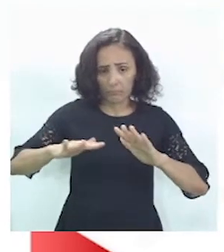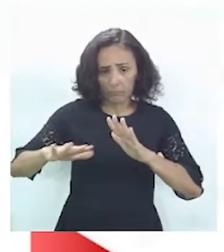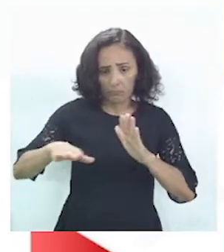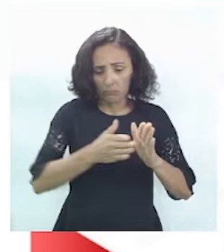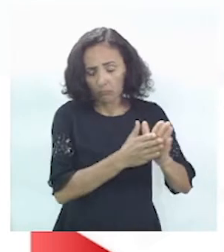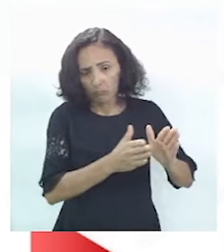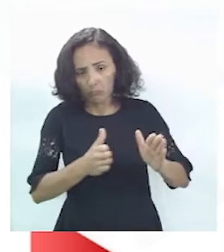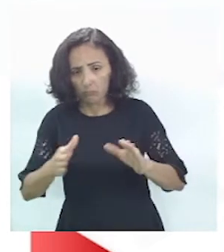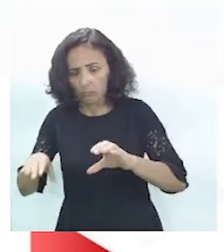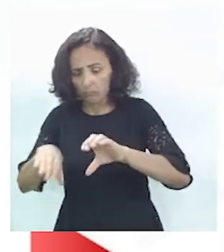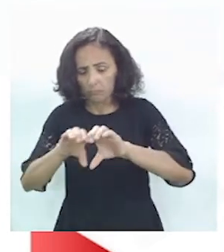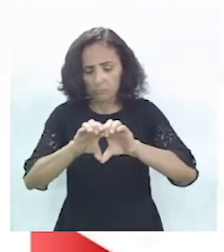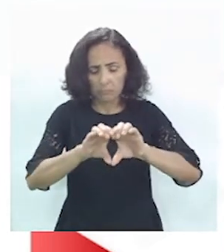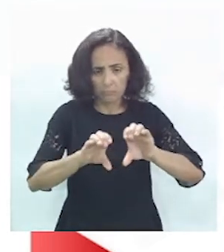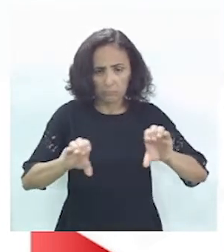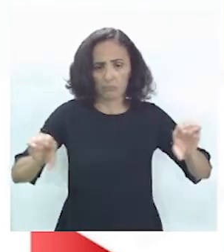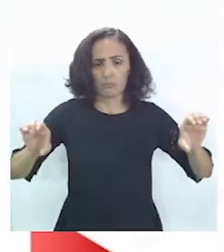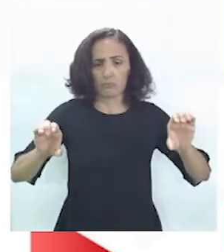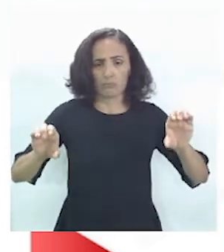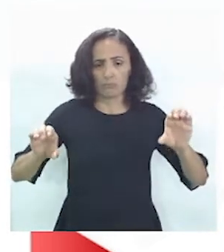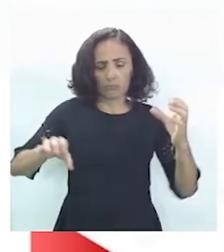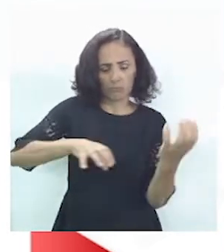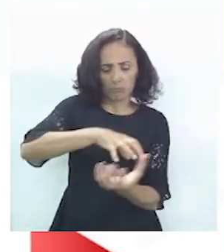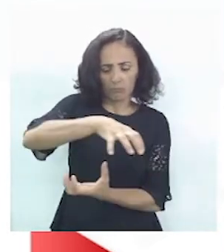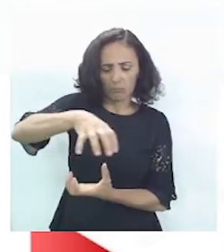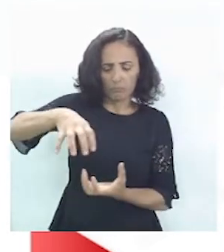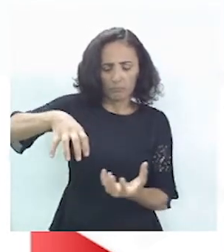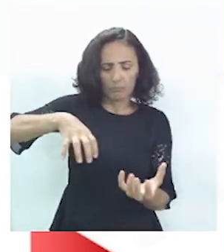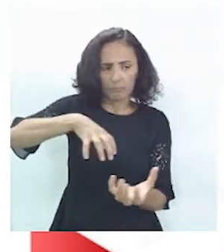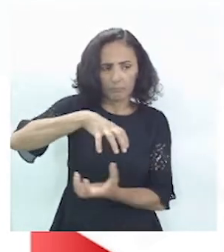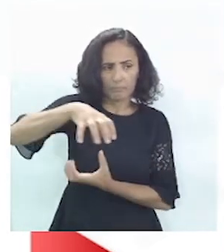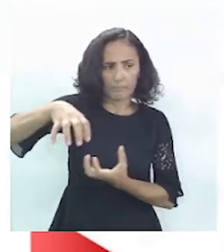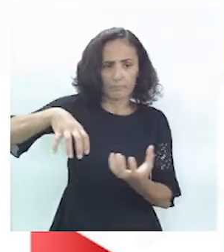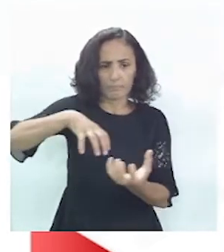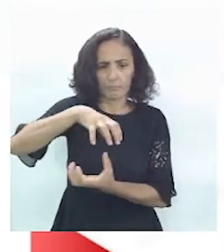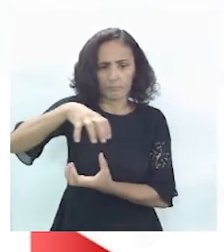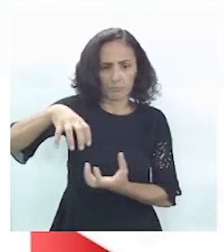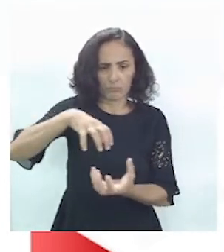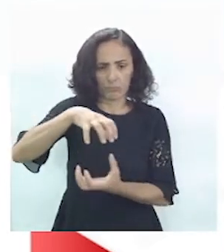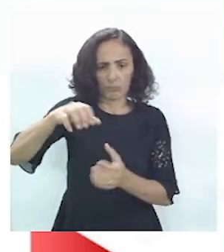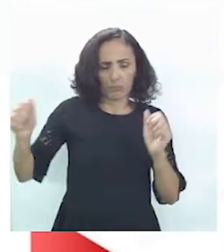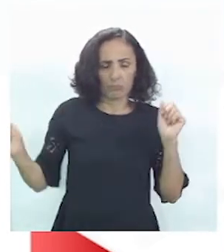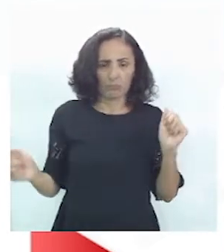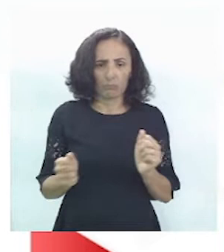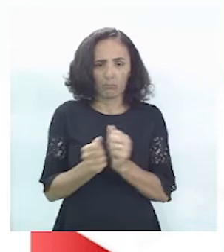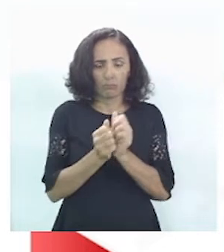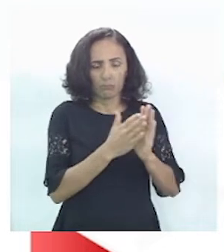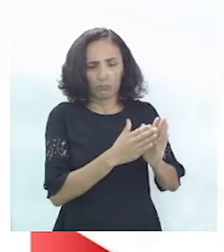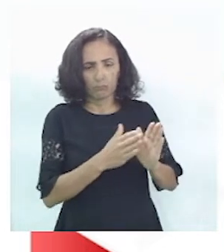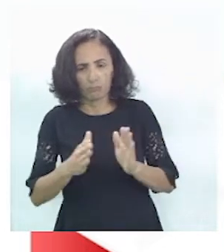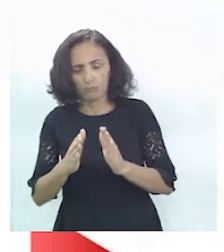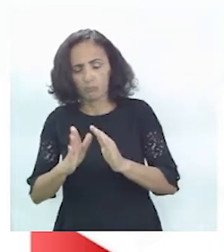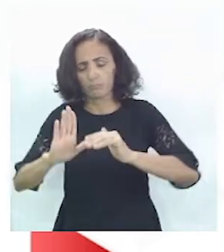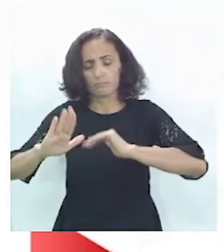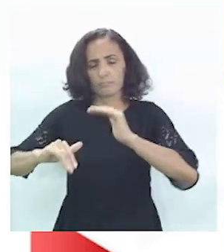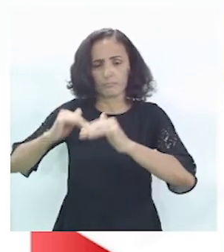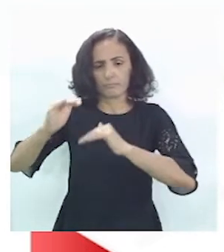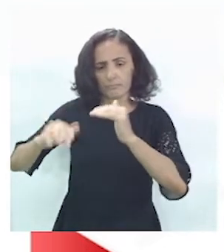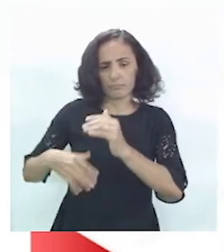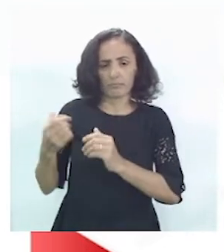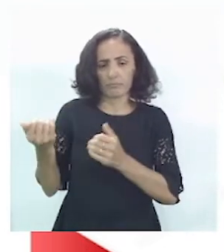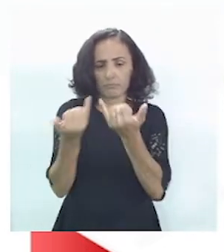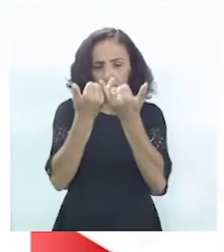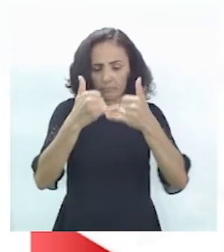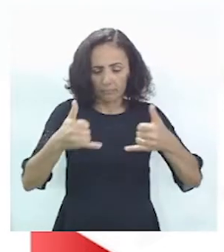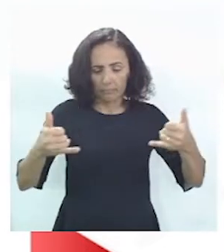pás de uma turbina, cujo rotor ele gira ali juntamente com o eixo de um gerador que produz a